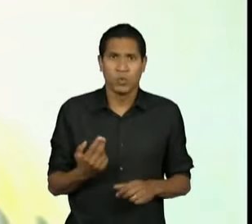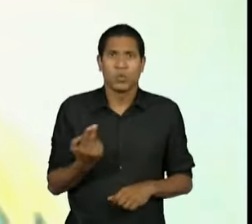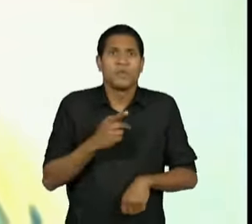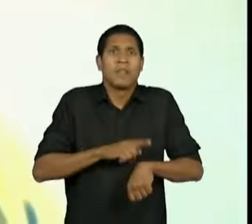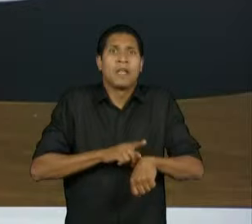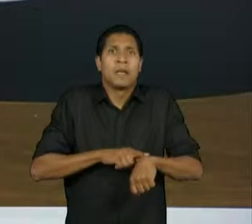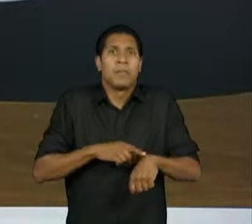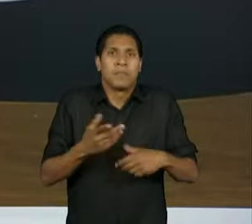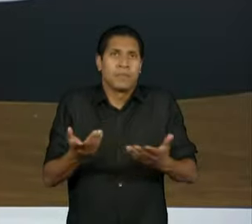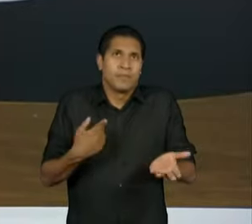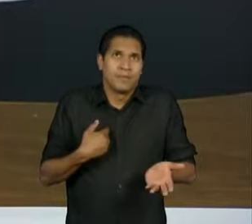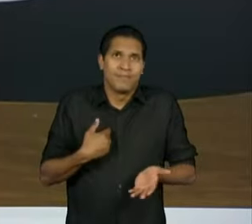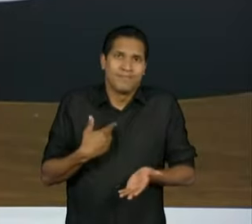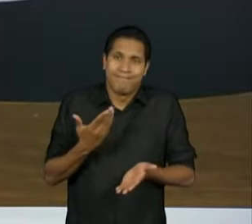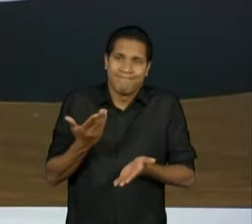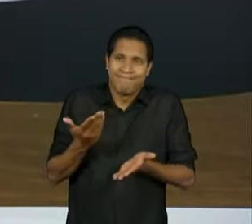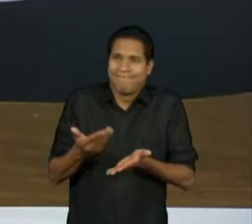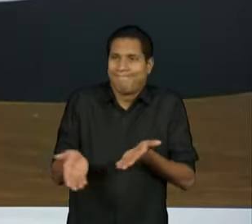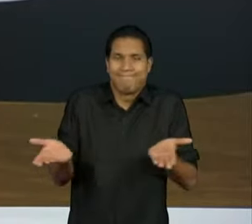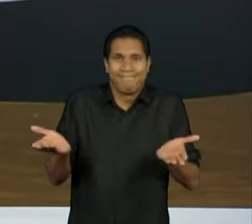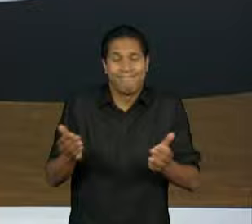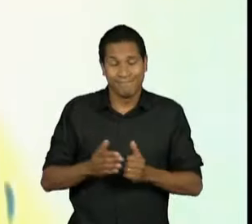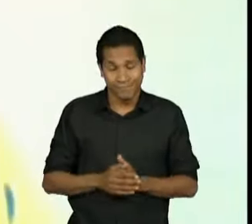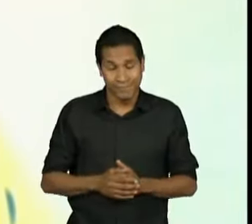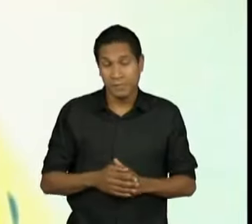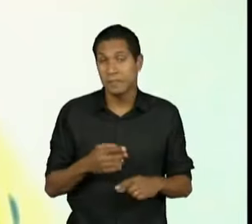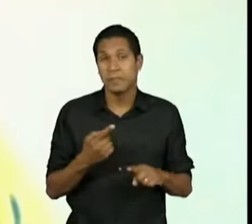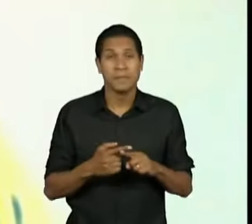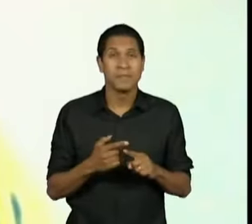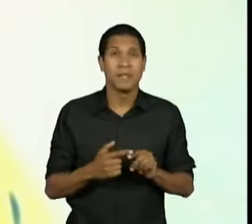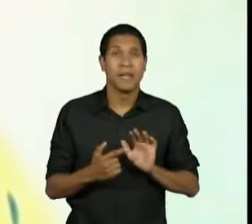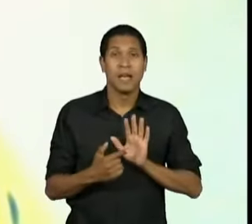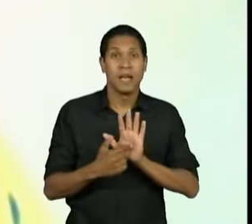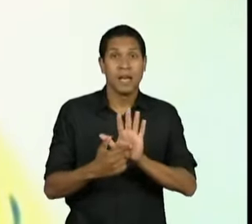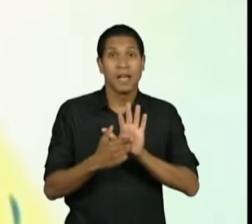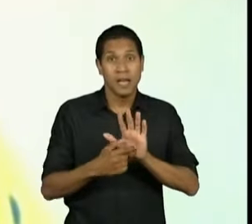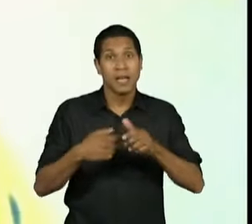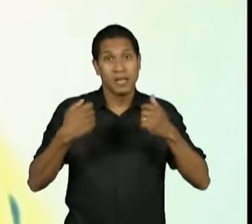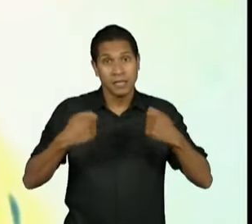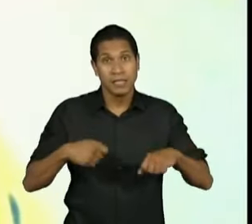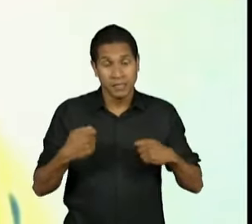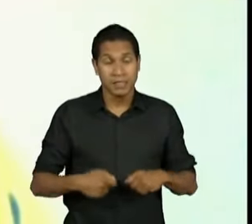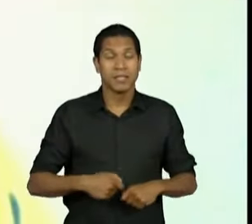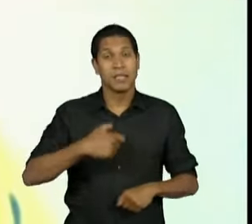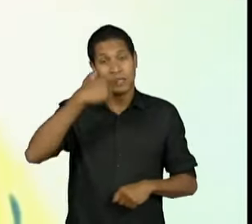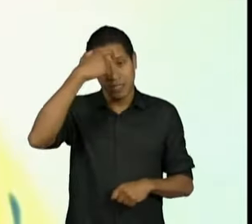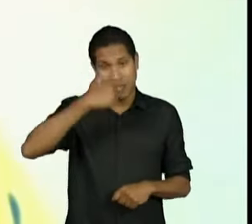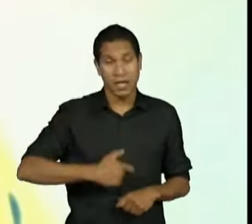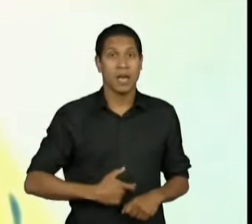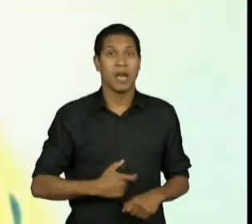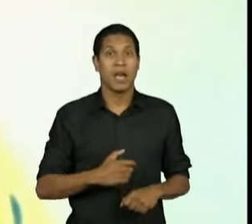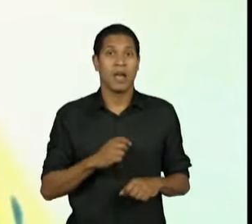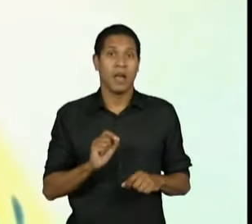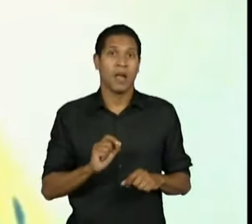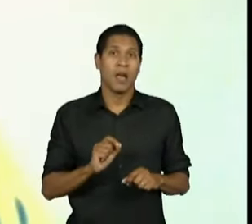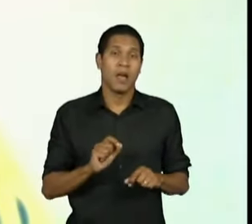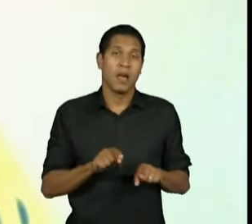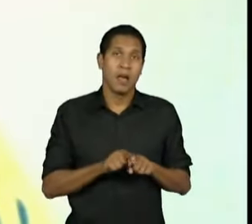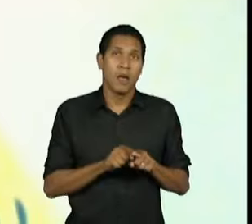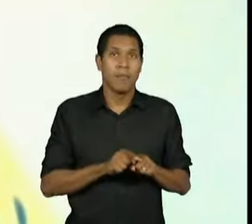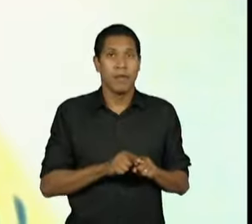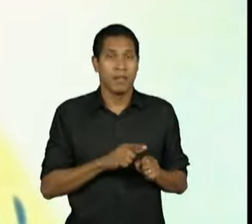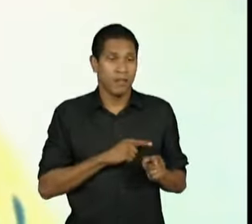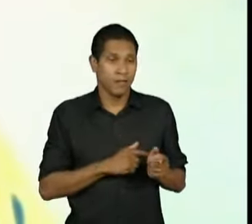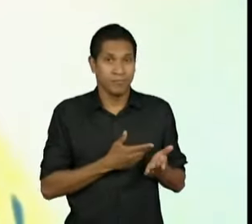também eu desprezei, porque eu acho a apresentação tem que ser a obra. Claro. Eu acho que a apresentação tem que